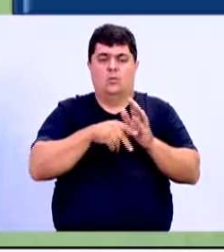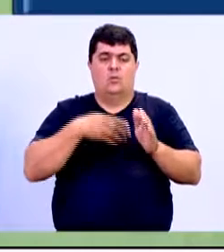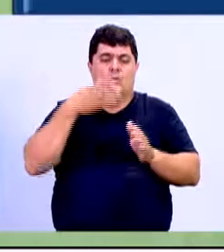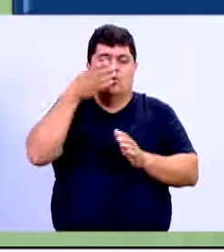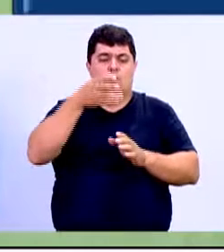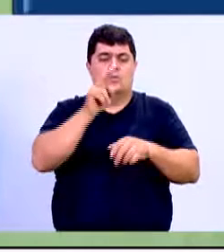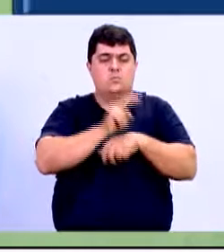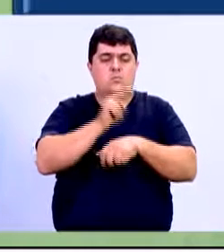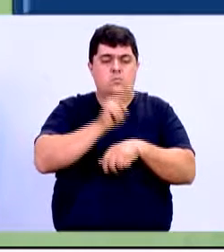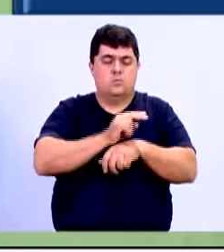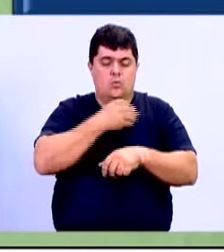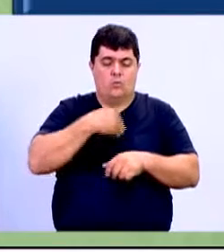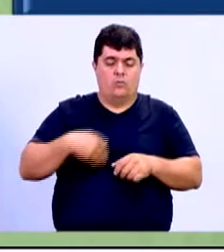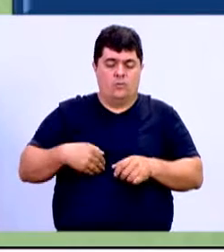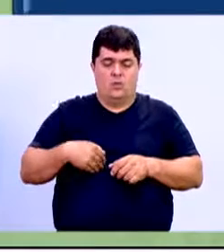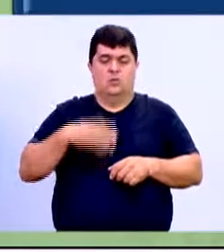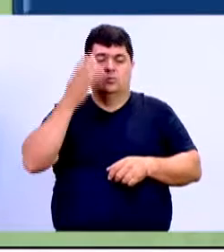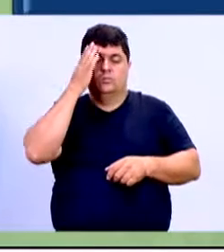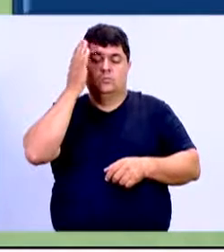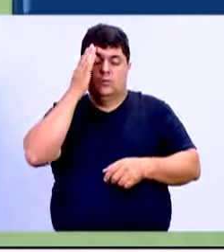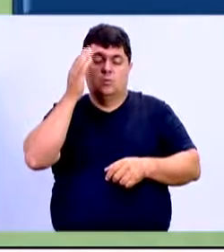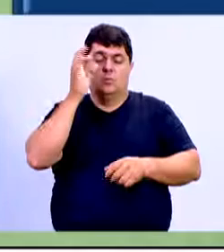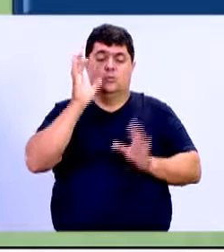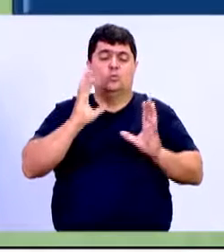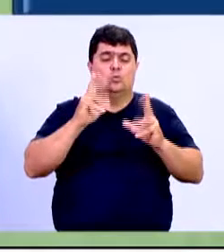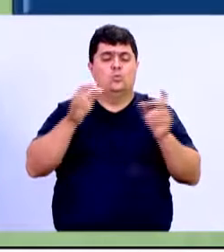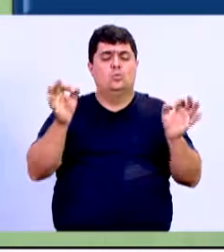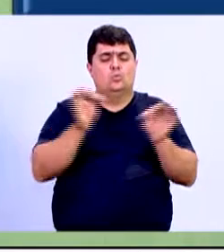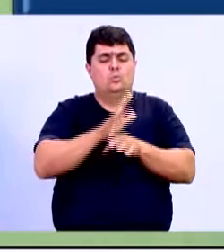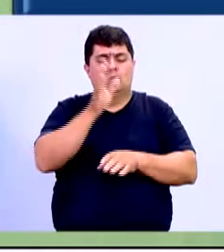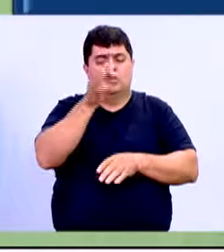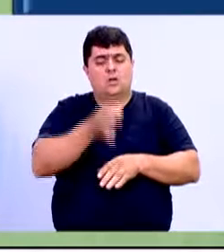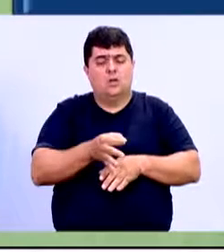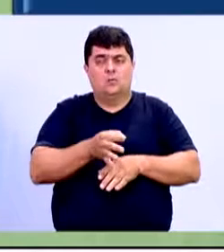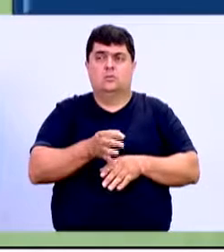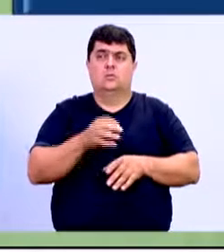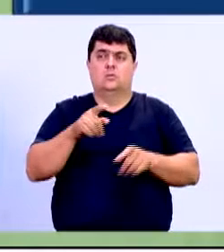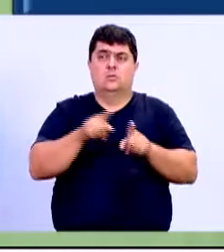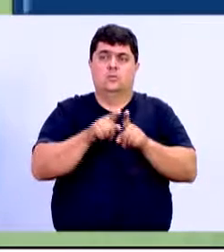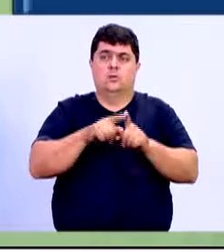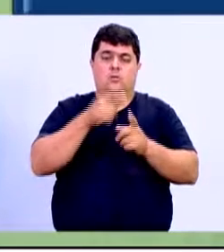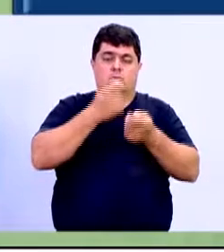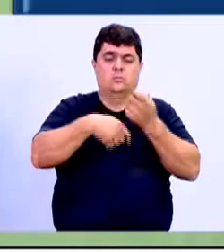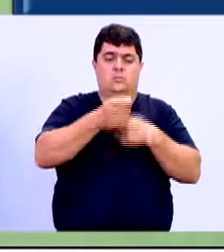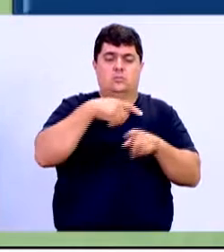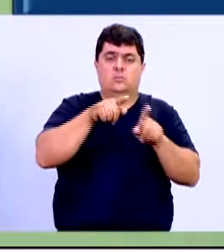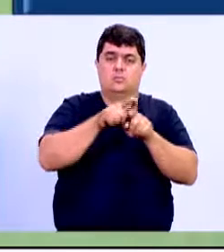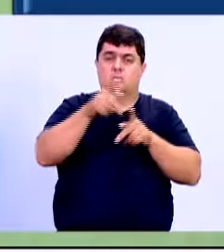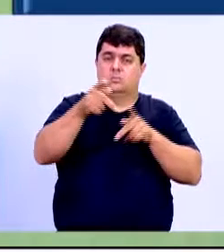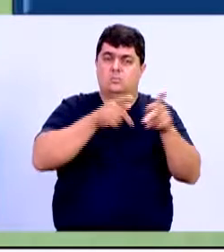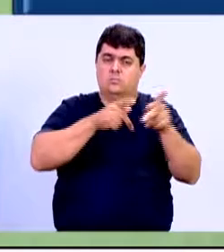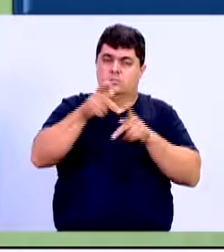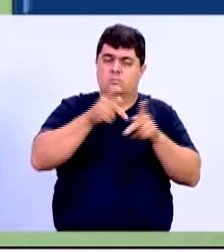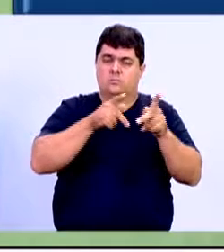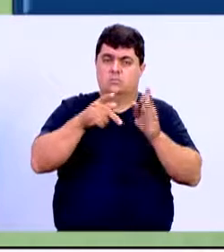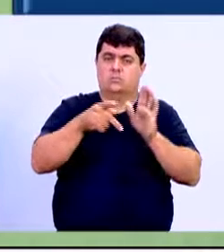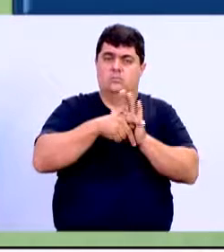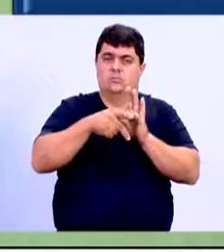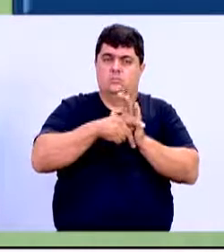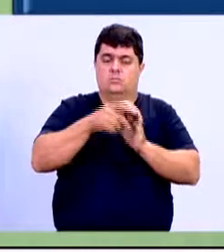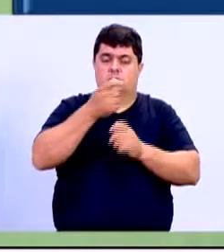nos recursos públicos, como eu já havia falado, que é a responsabilidade do tribunal. A Secretaria de Administração e Planejamento, que cuida então da